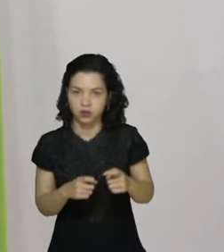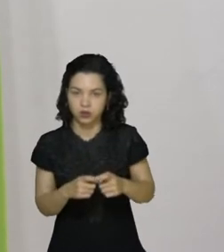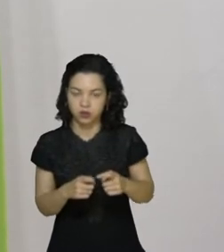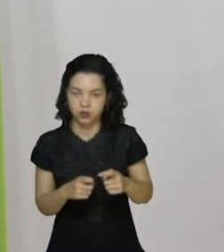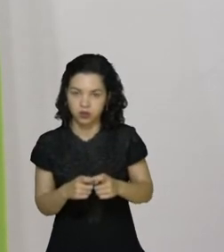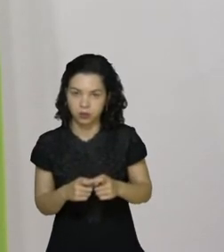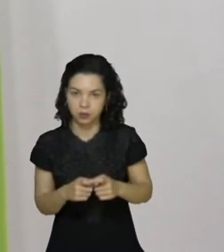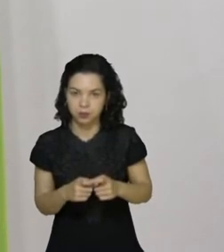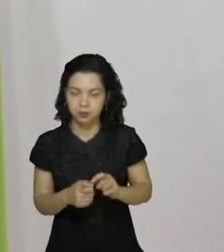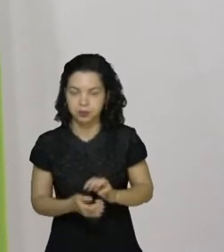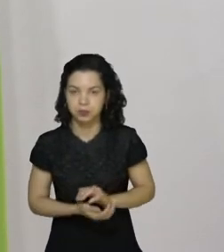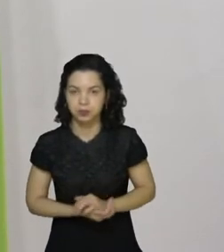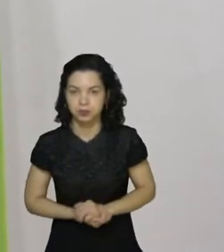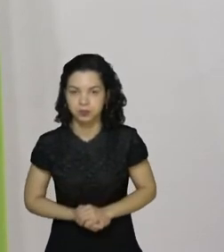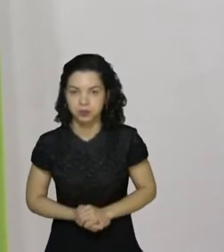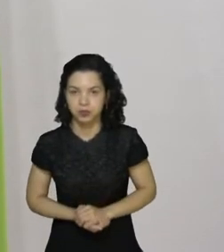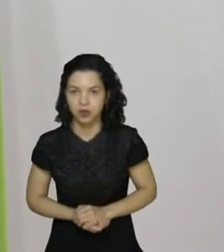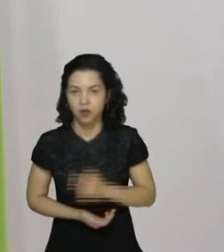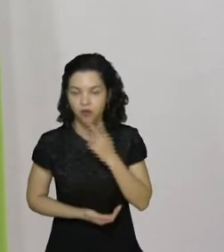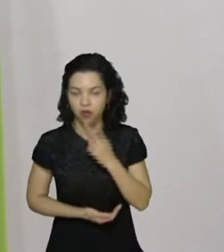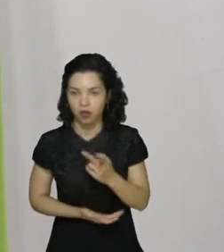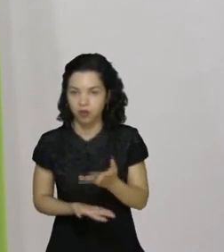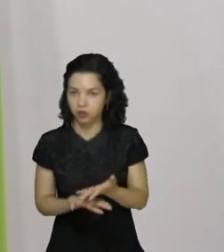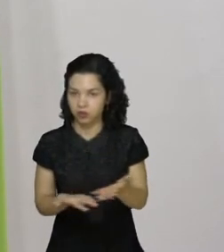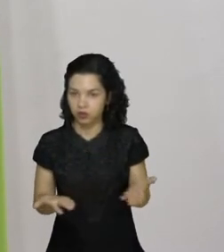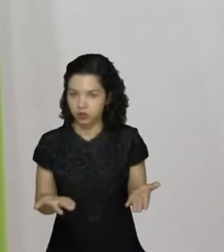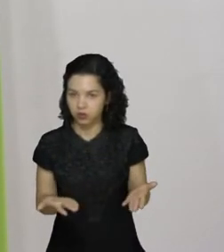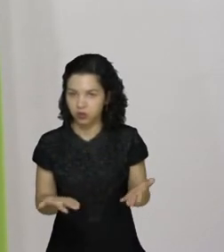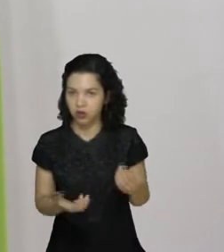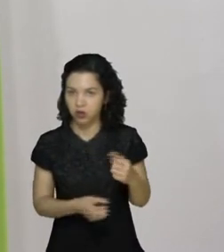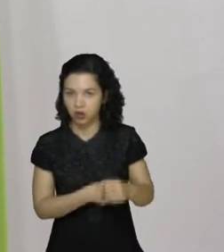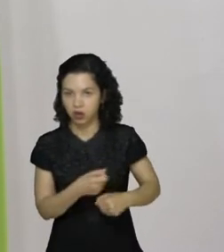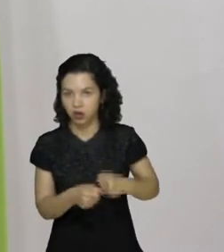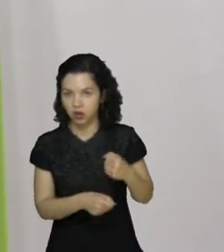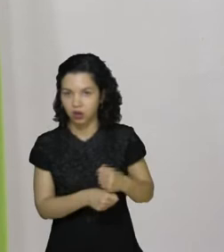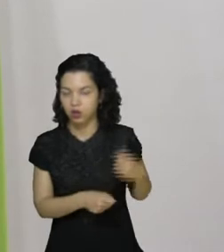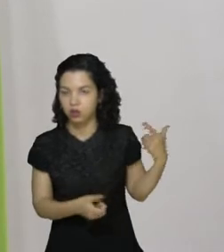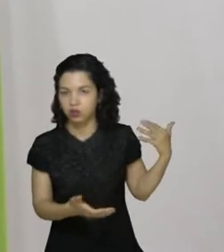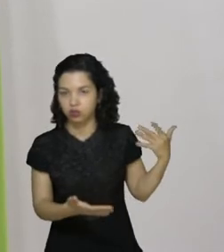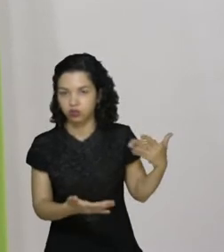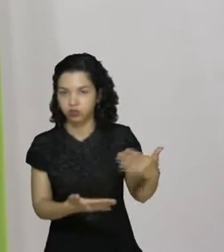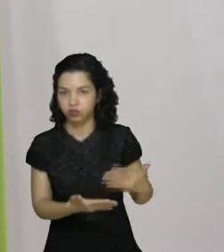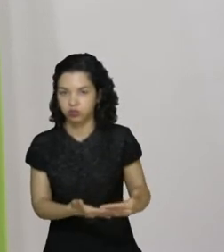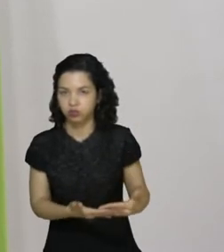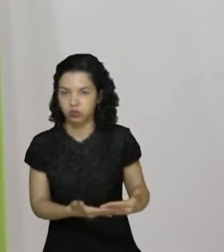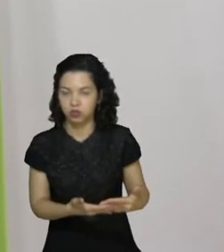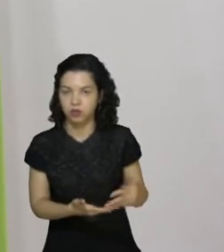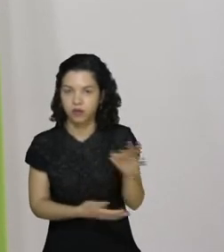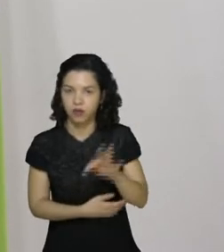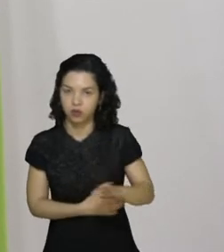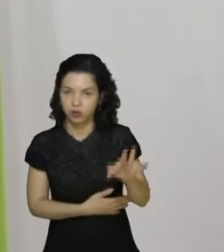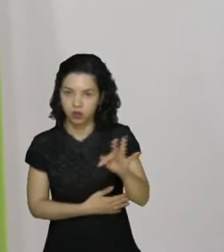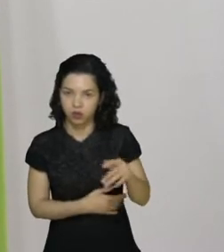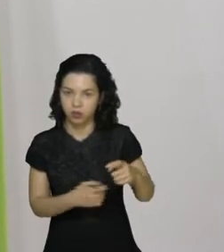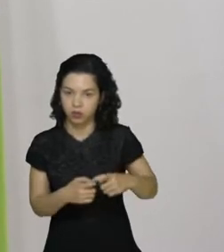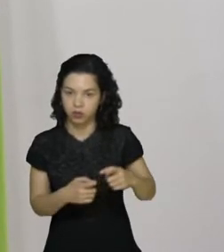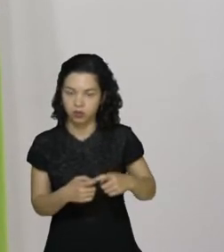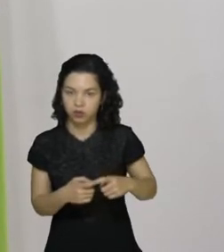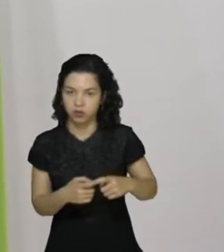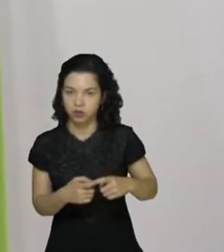E tenho a dizer a vocês assim que, nos últimos anos, as faculdades de medicina, nos últimos